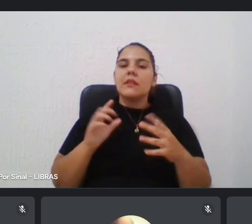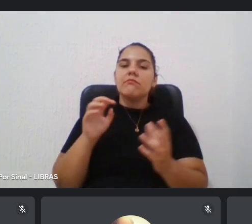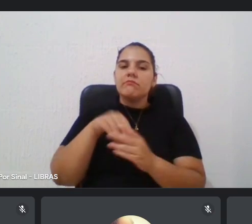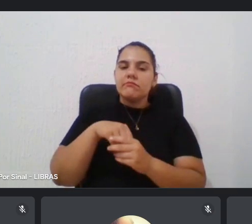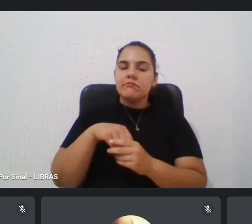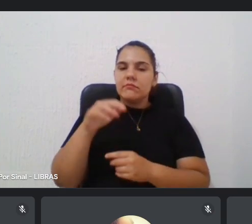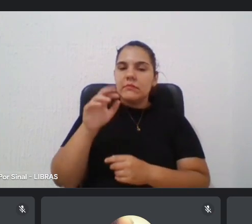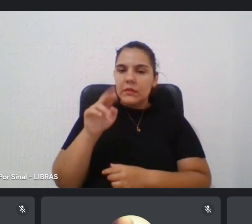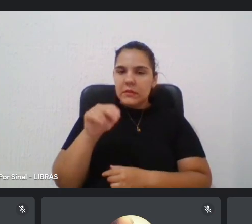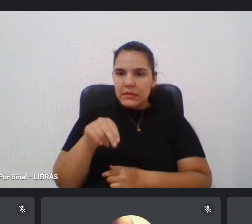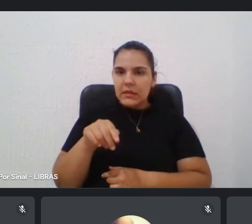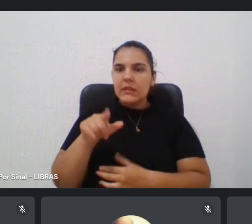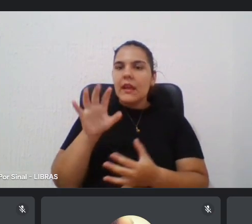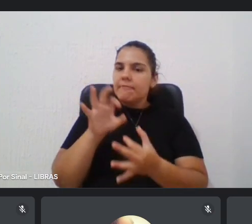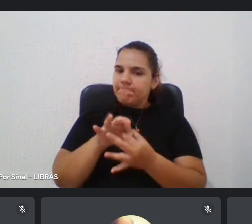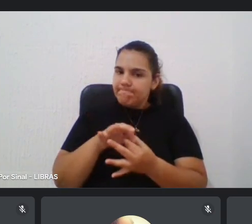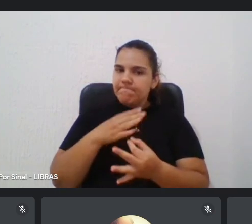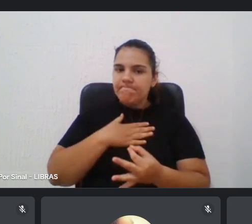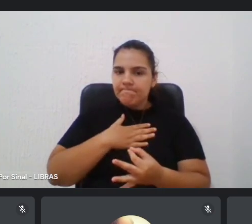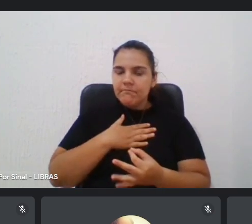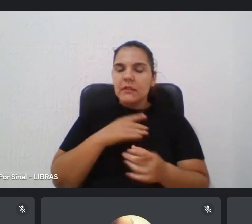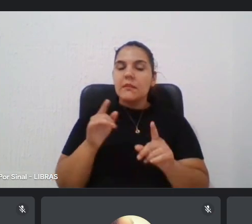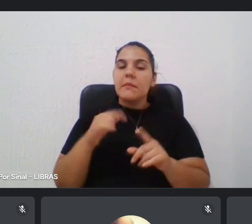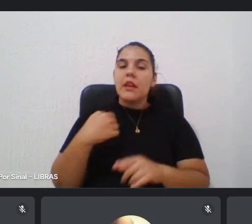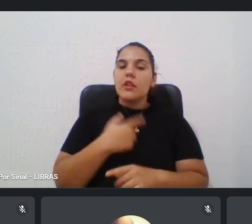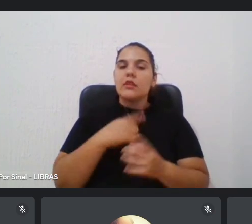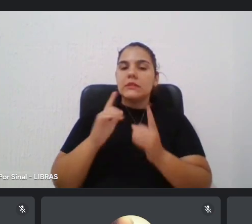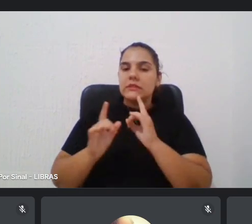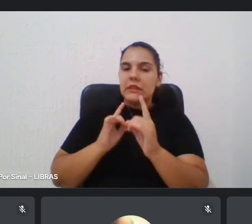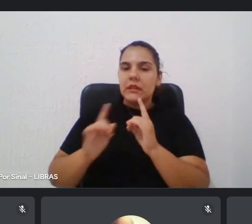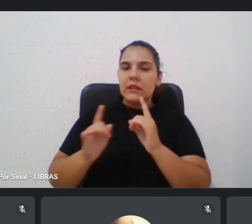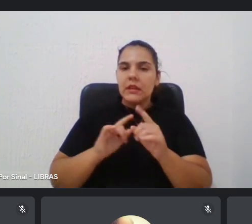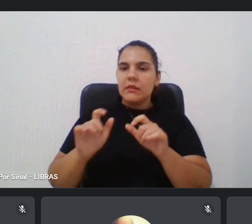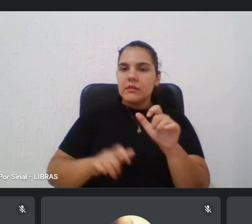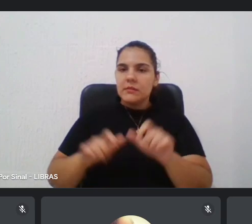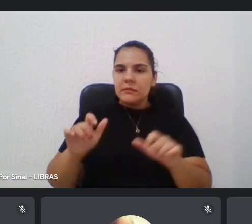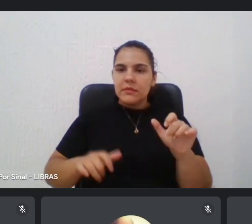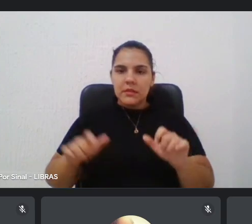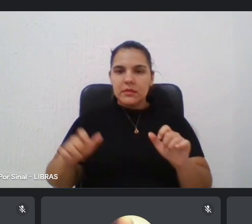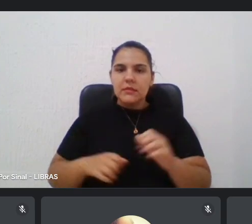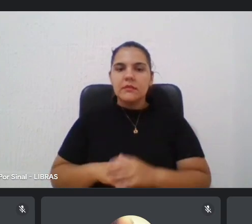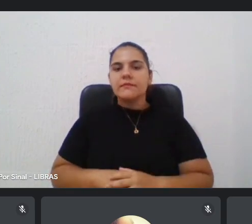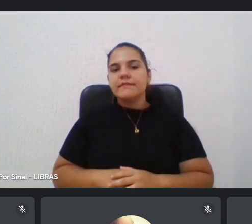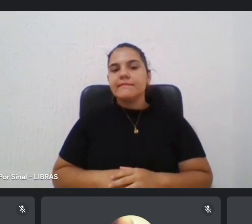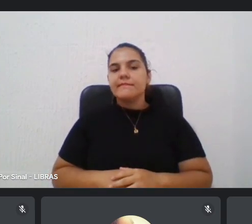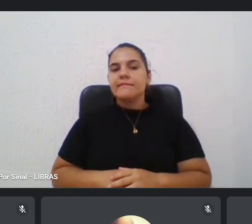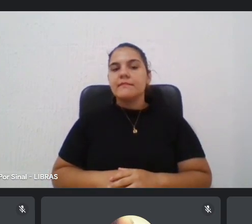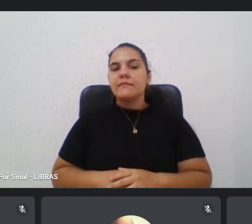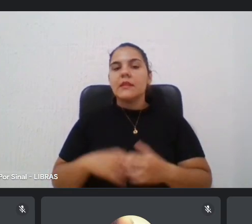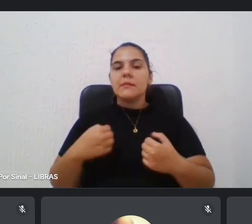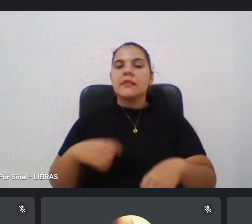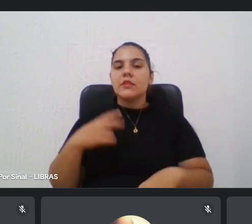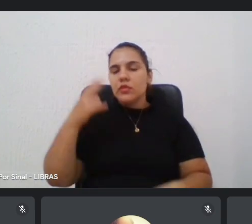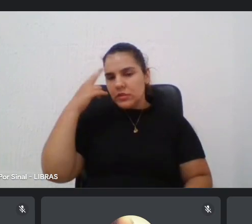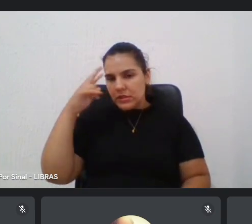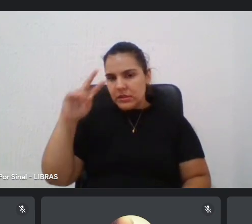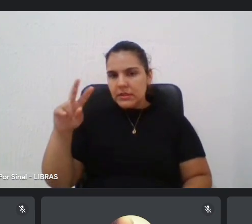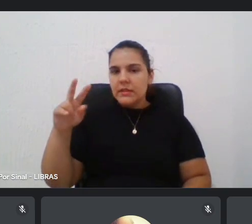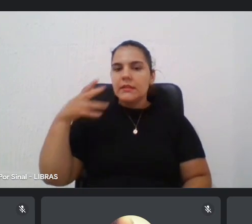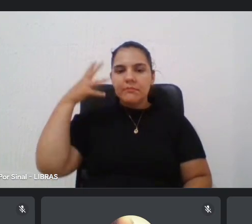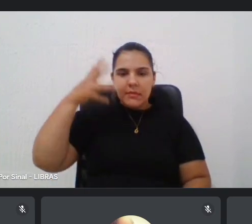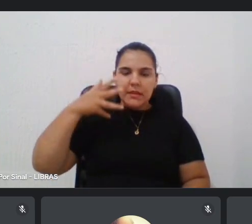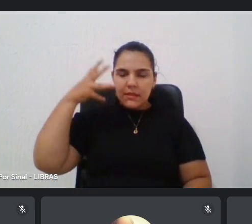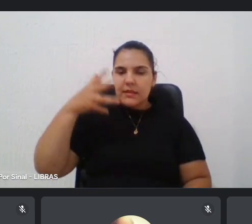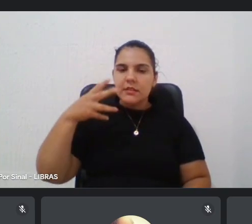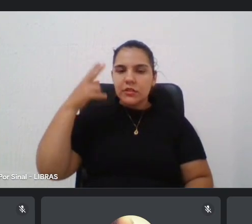para a gente também dialogar sobre isso com essas pessoas. A ideia é a gente faça dois dias de palestra e dois dias a gente consiga fazer um